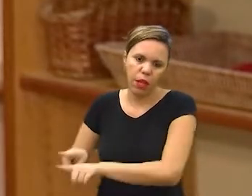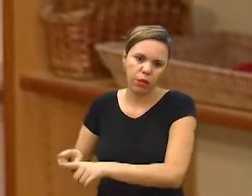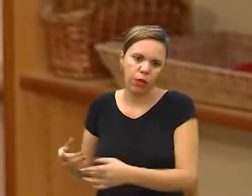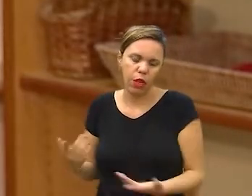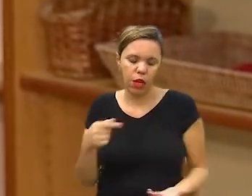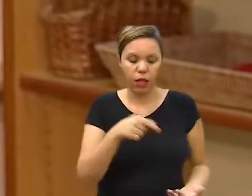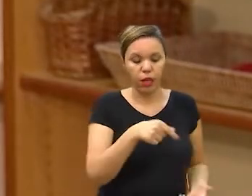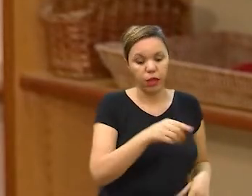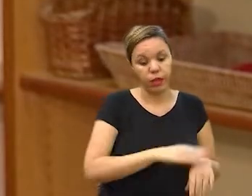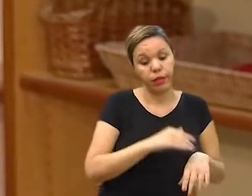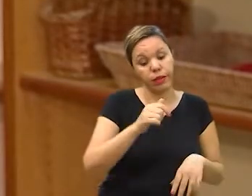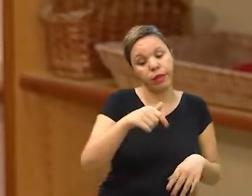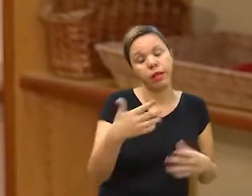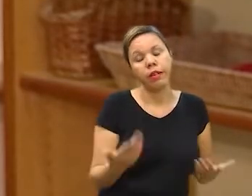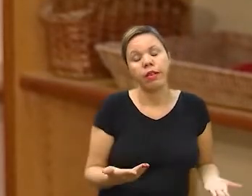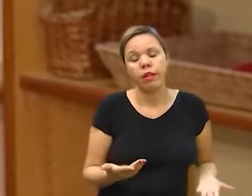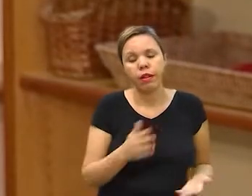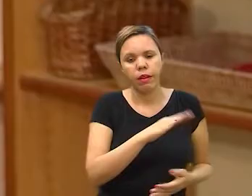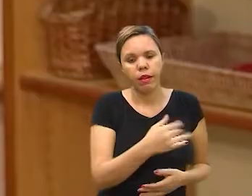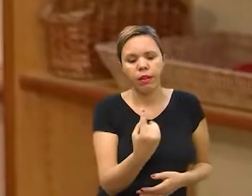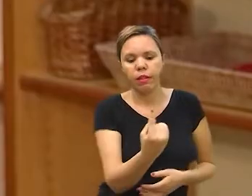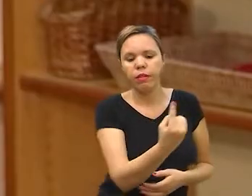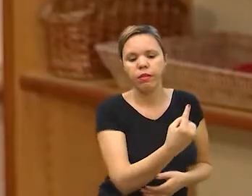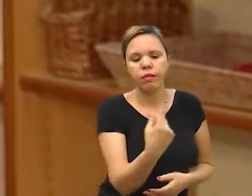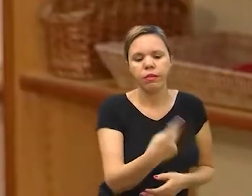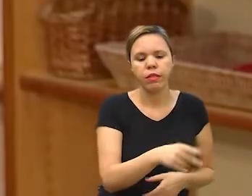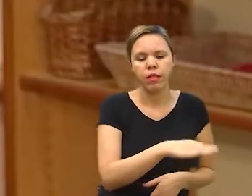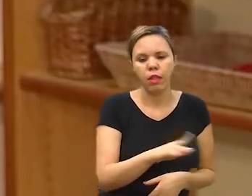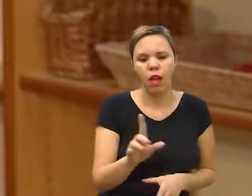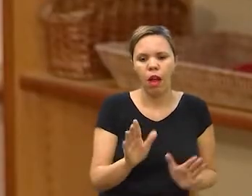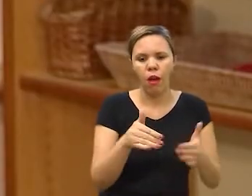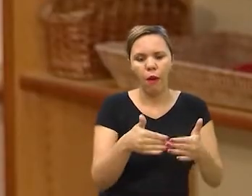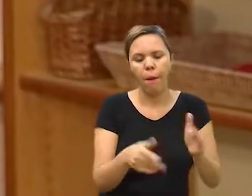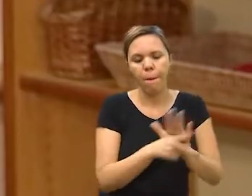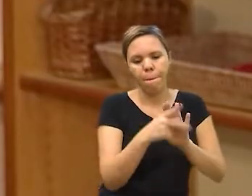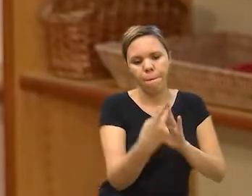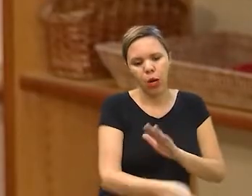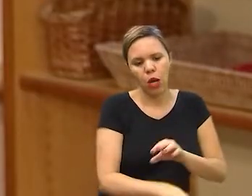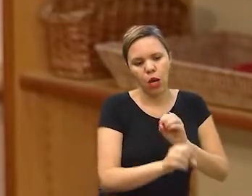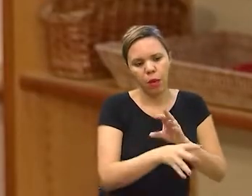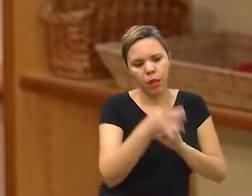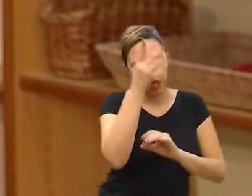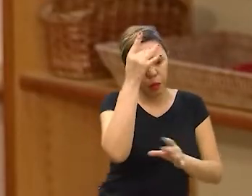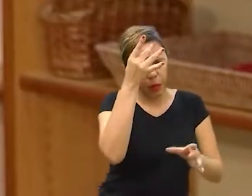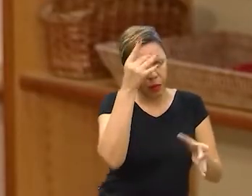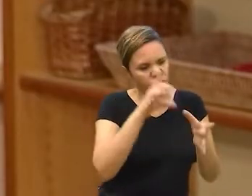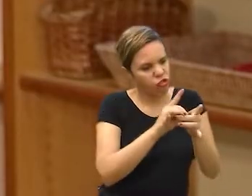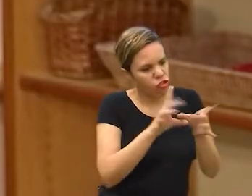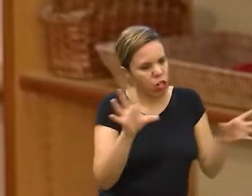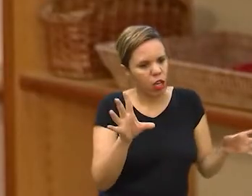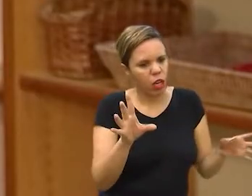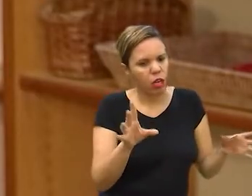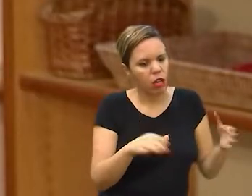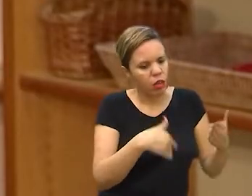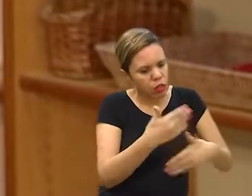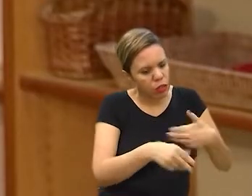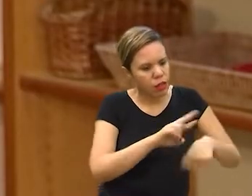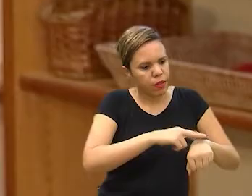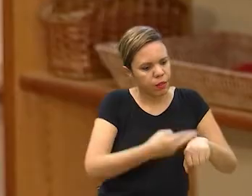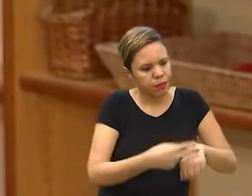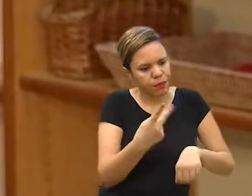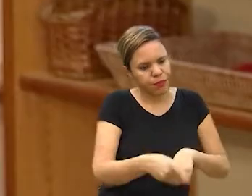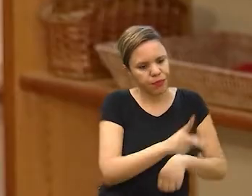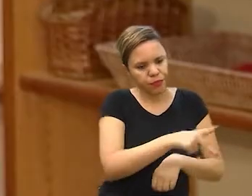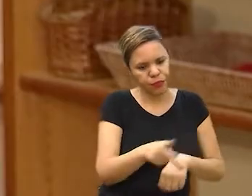No Montessori, a criança, cada uma delas, é o centro da sua própria educação. Ela vai seguir o ritmo dela e o professor